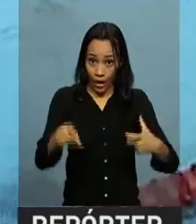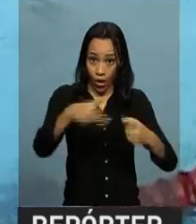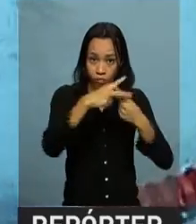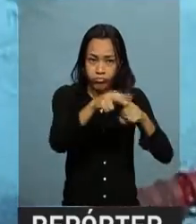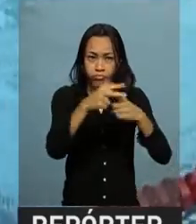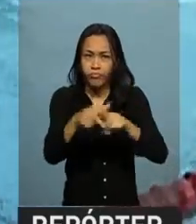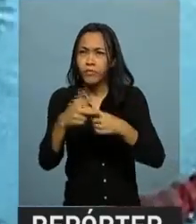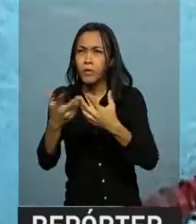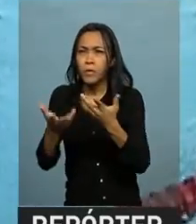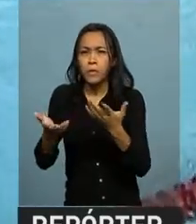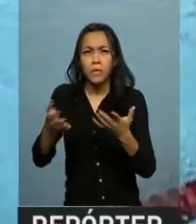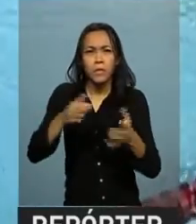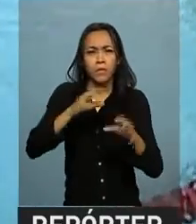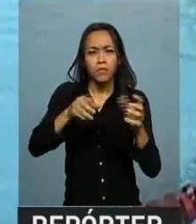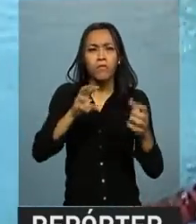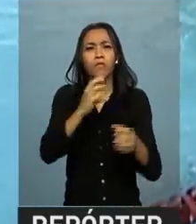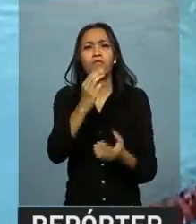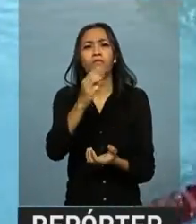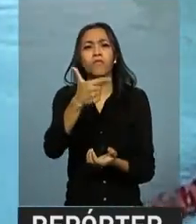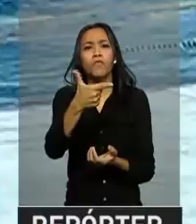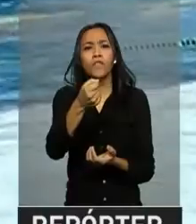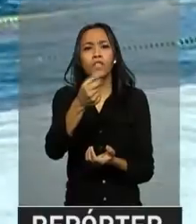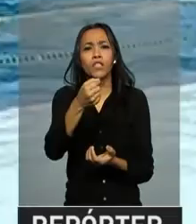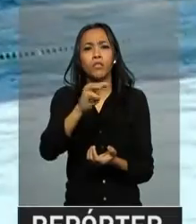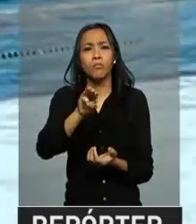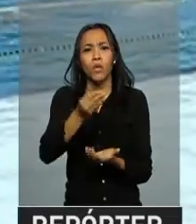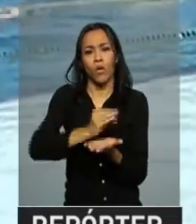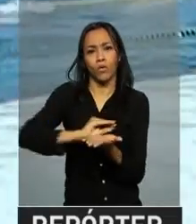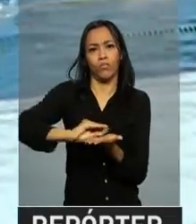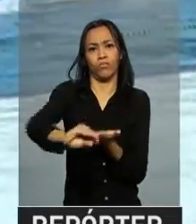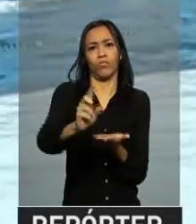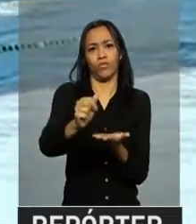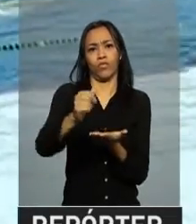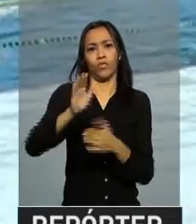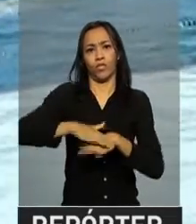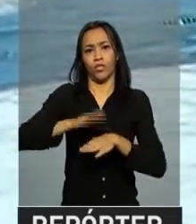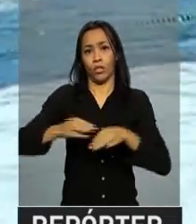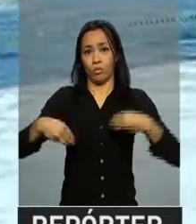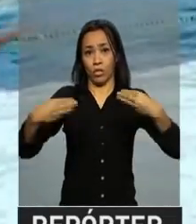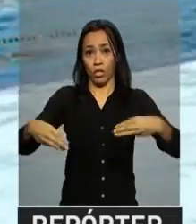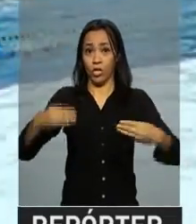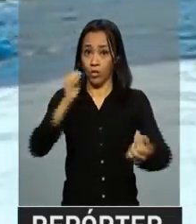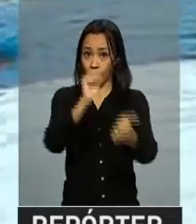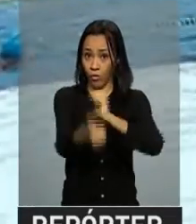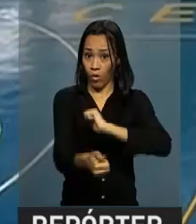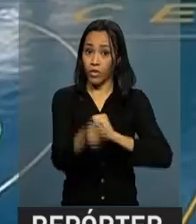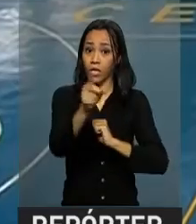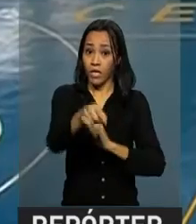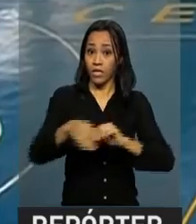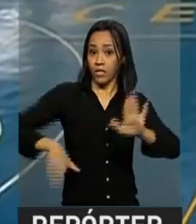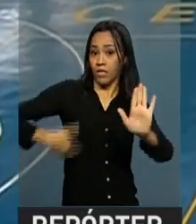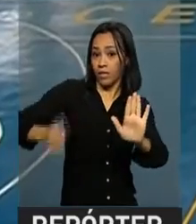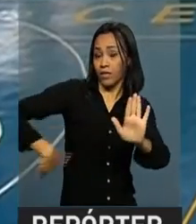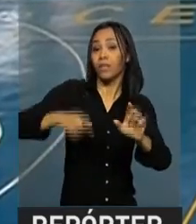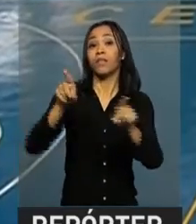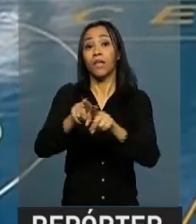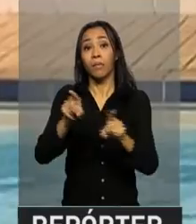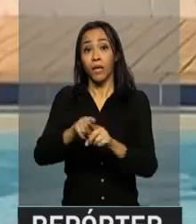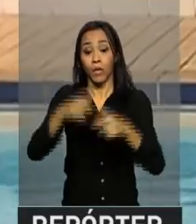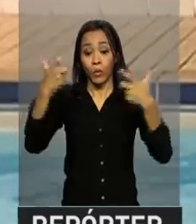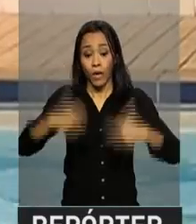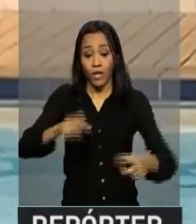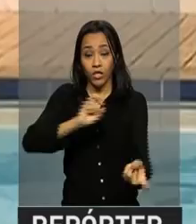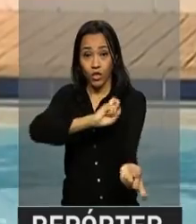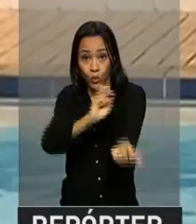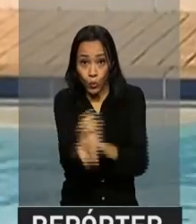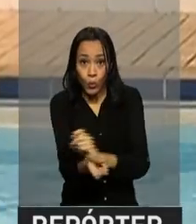com investimentos de 20 milhões de reais do Ministério do Esporte. O centro aquático recebeu melhorias, além do ginásio de lutas e